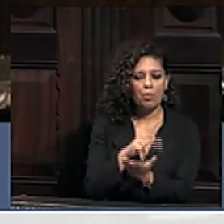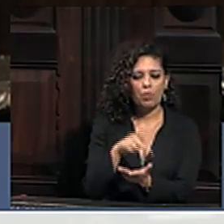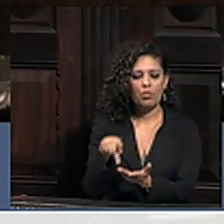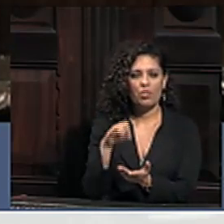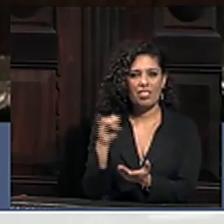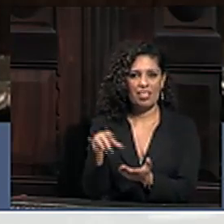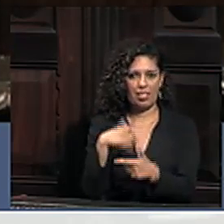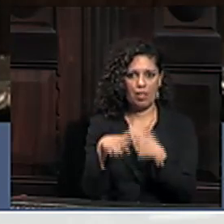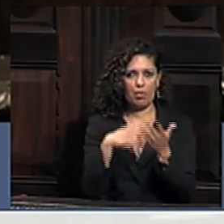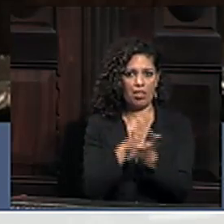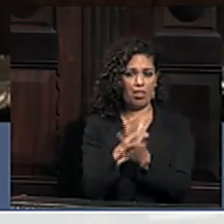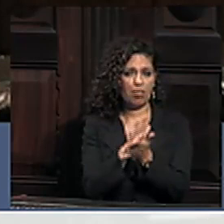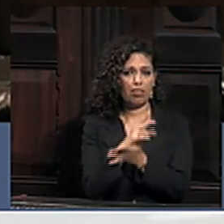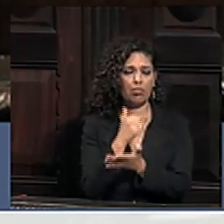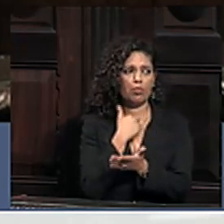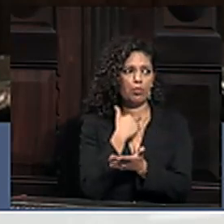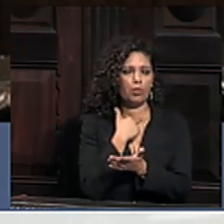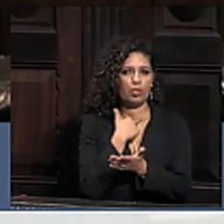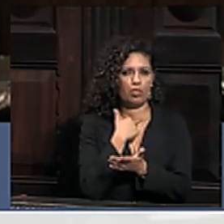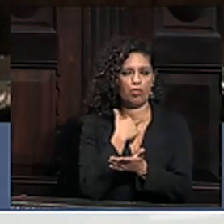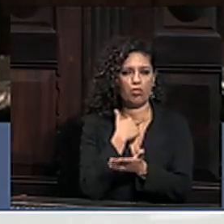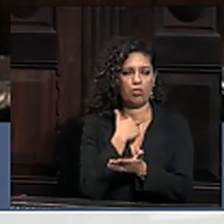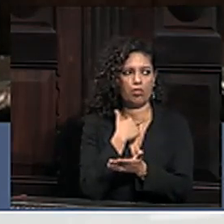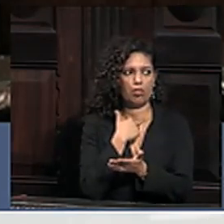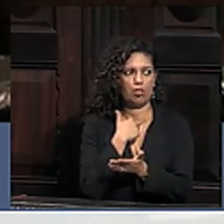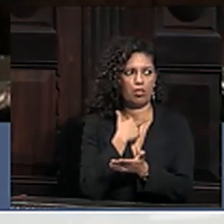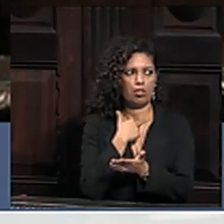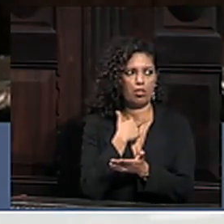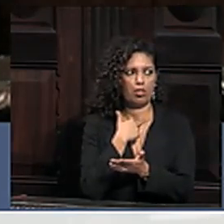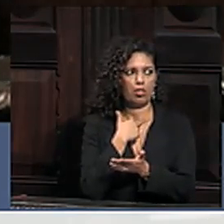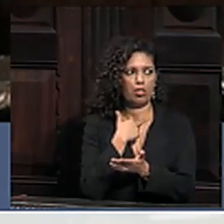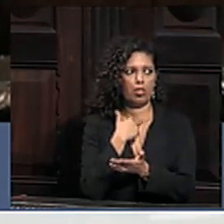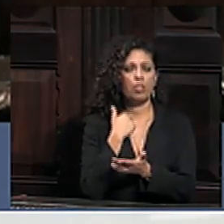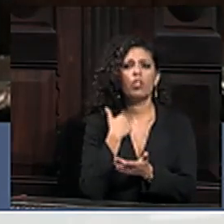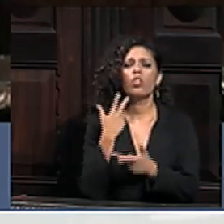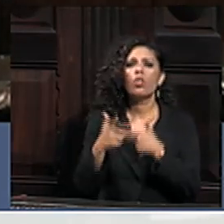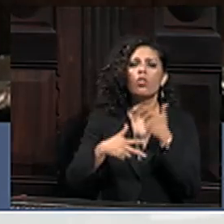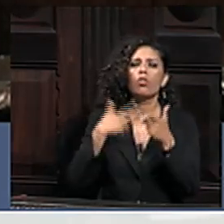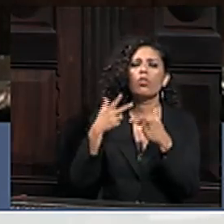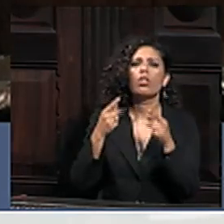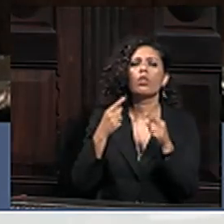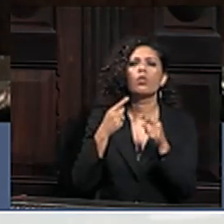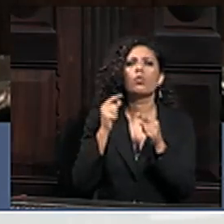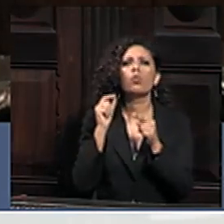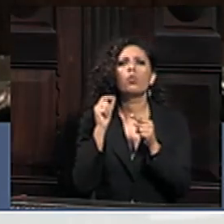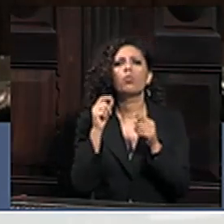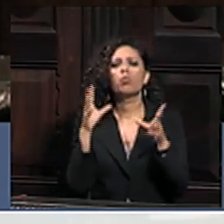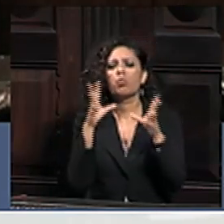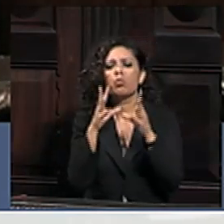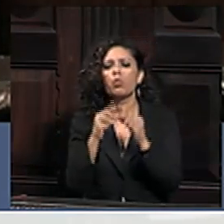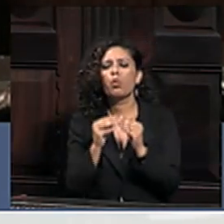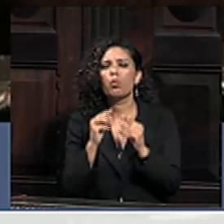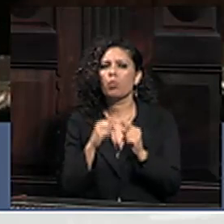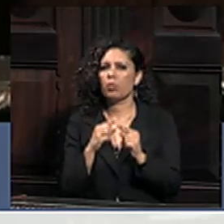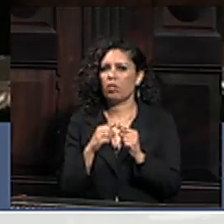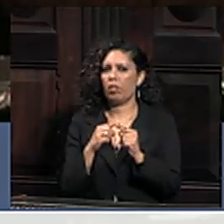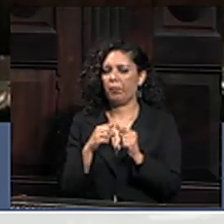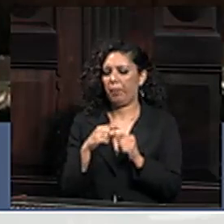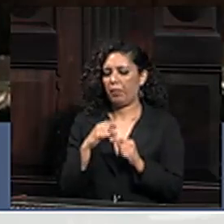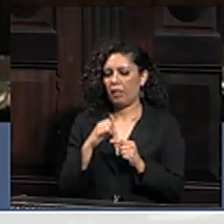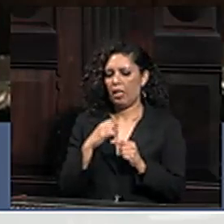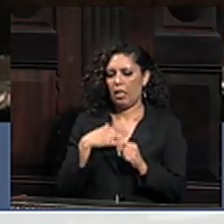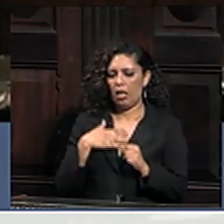outras circunstâncias. Trago esse exemplo fortuito para mostrar que combater supostos delitos,